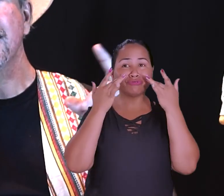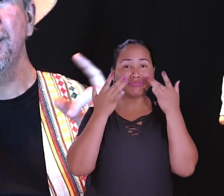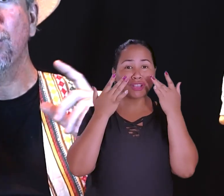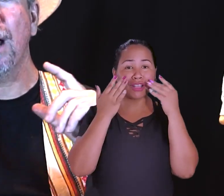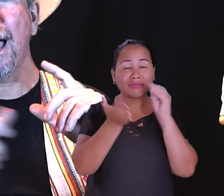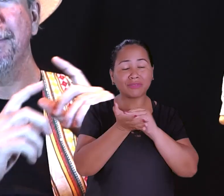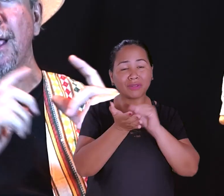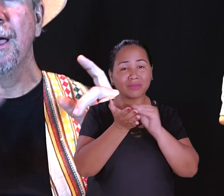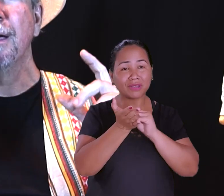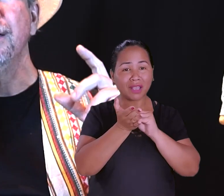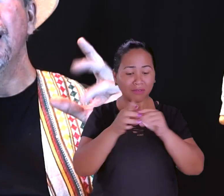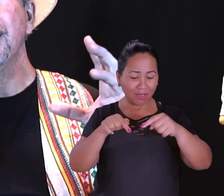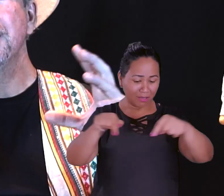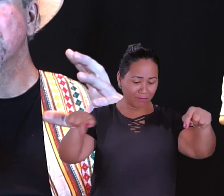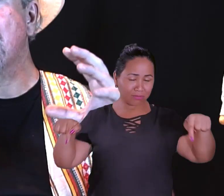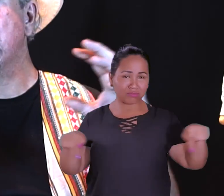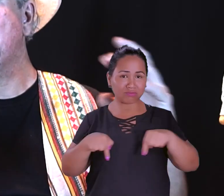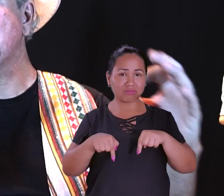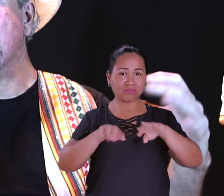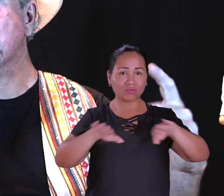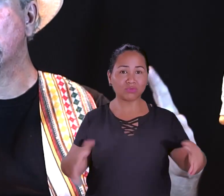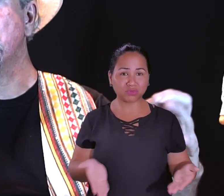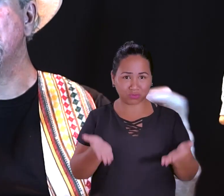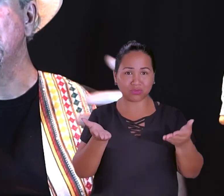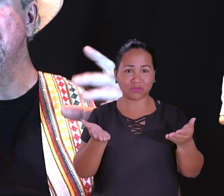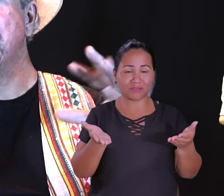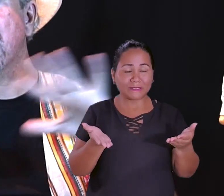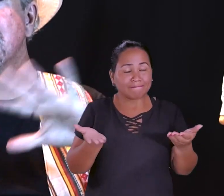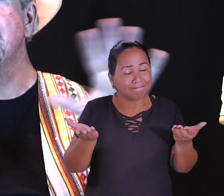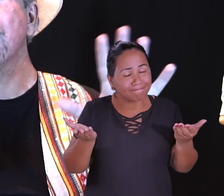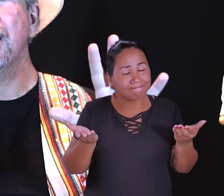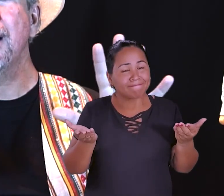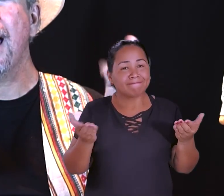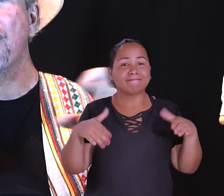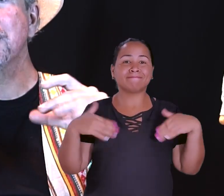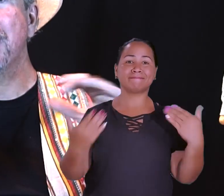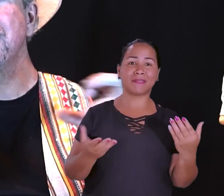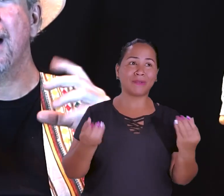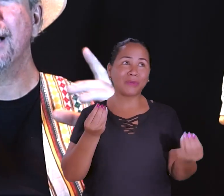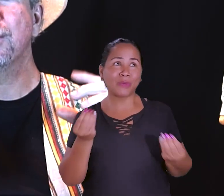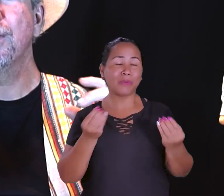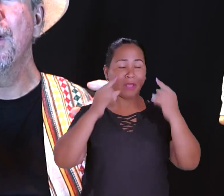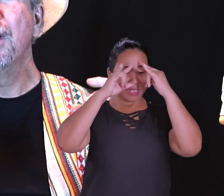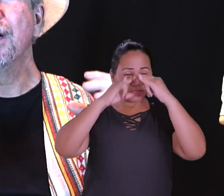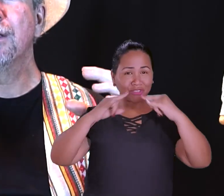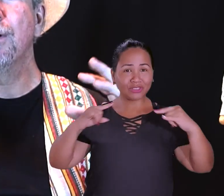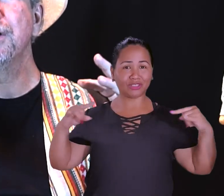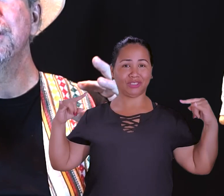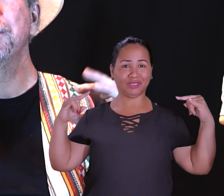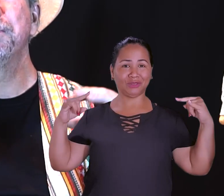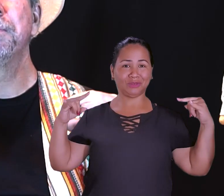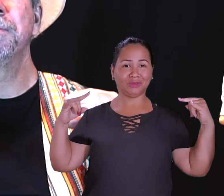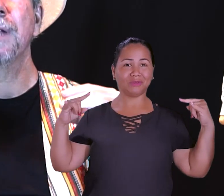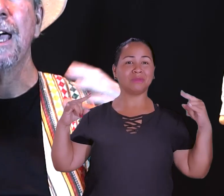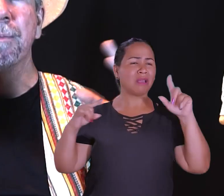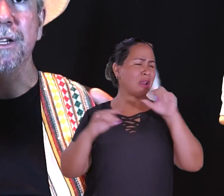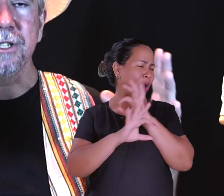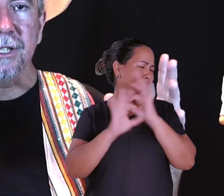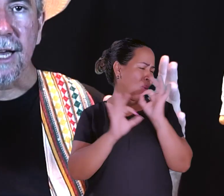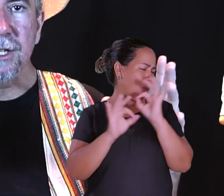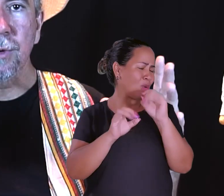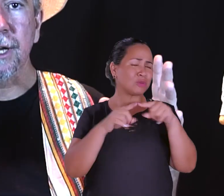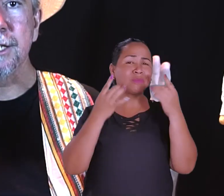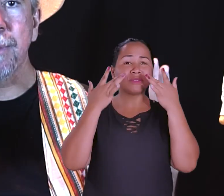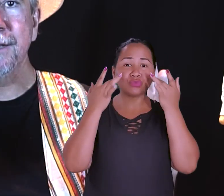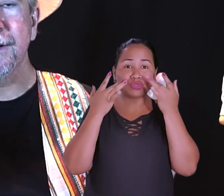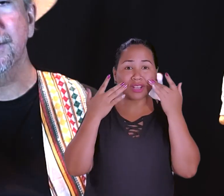Porque ele era circular. E aí a gente não dava para montar coxia. Para circo era ideal, mas para teatro... Então a gente na